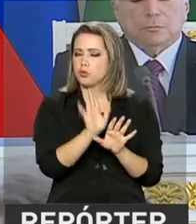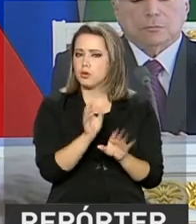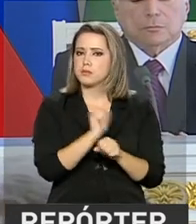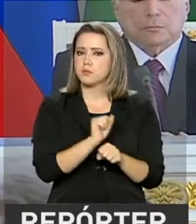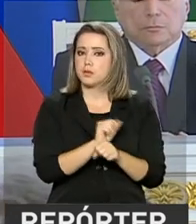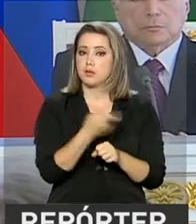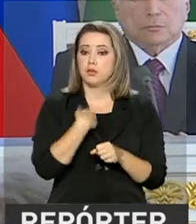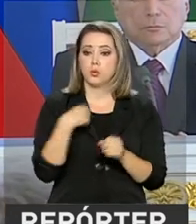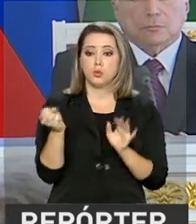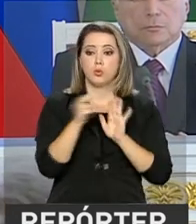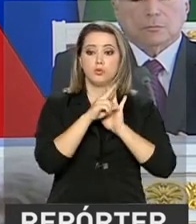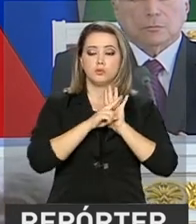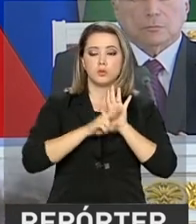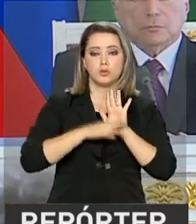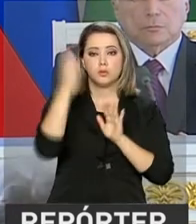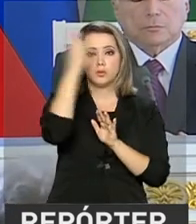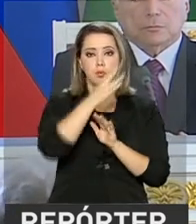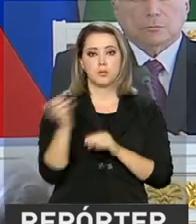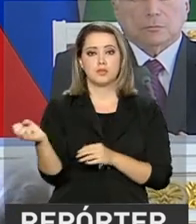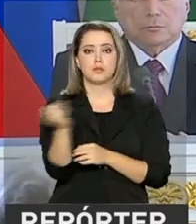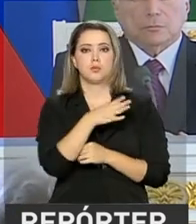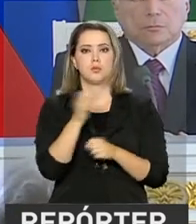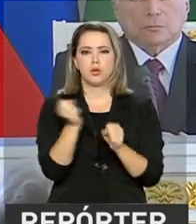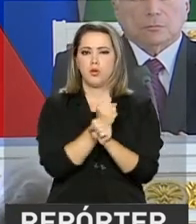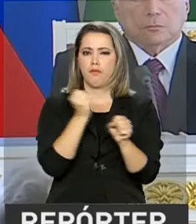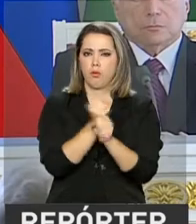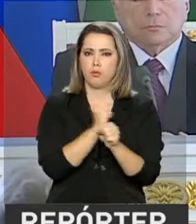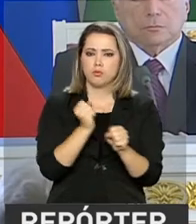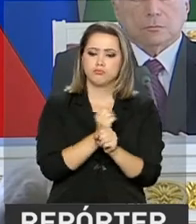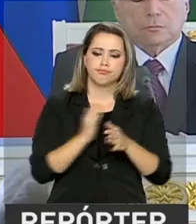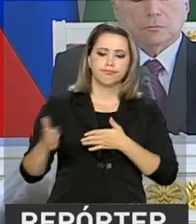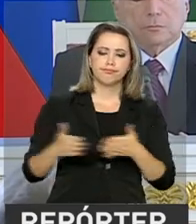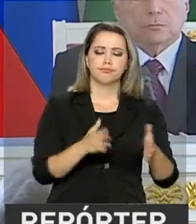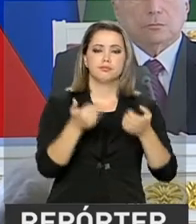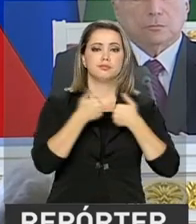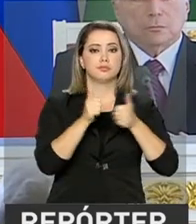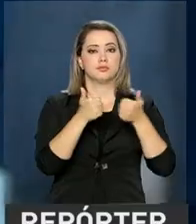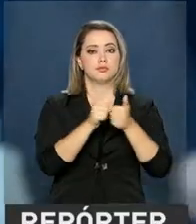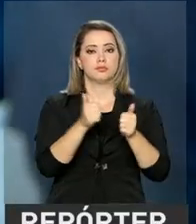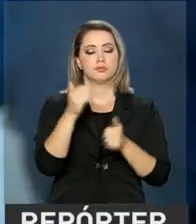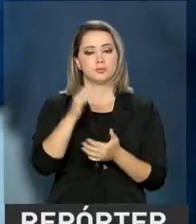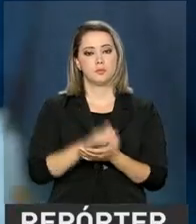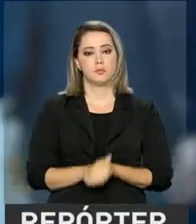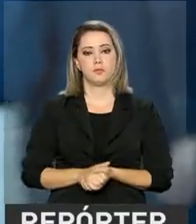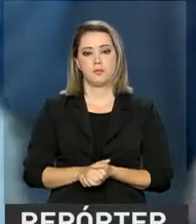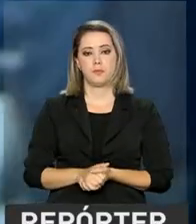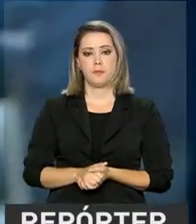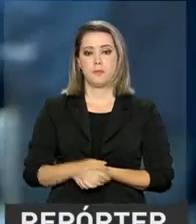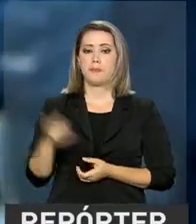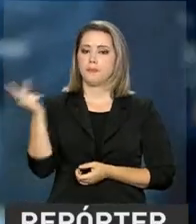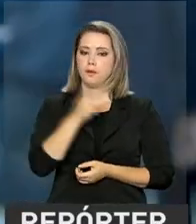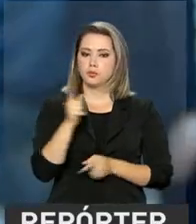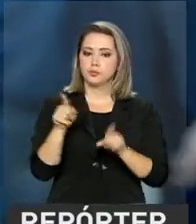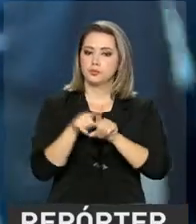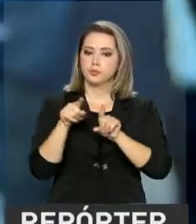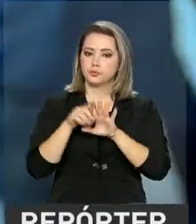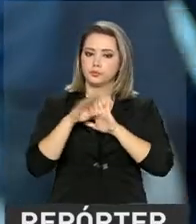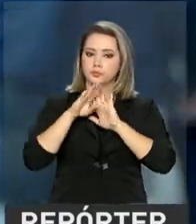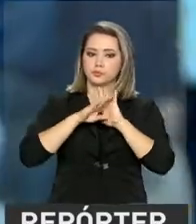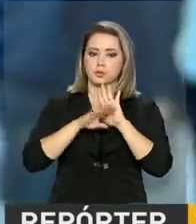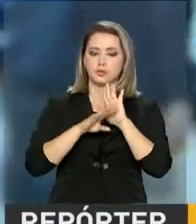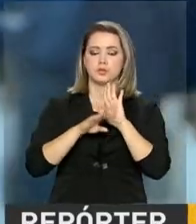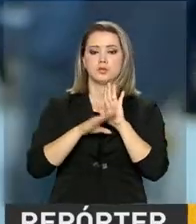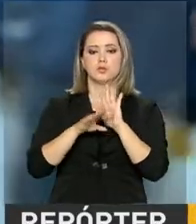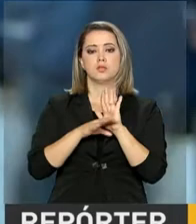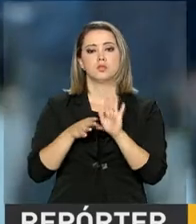brasileiro para modernizar a infraestrutura infraestrutura de transporte nacional e mary putin também estabelecer um programa de